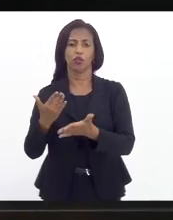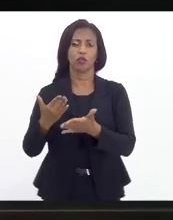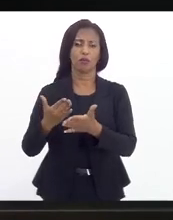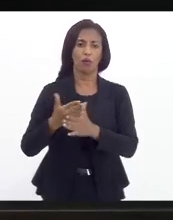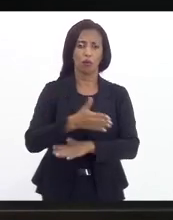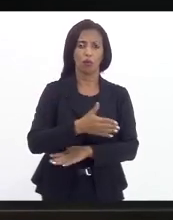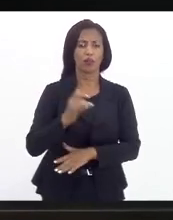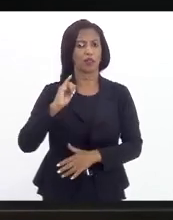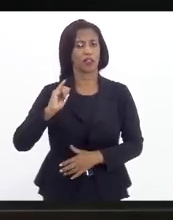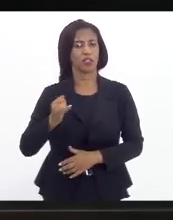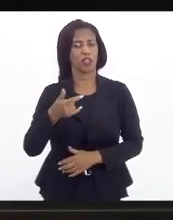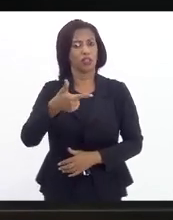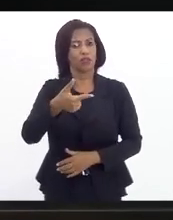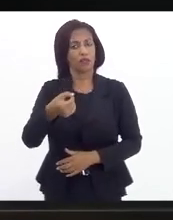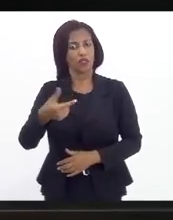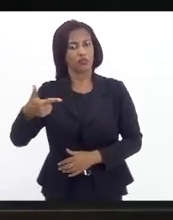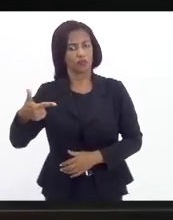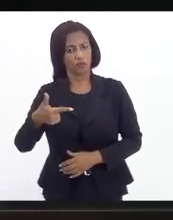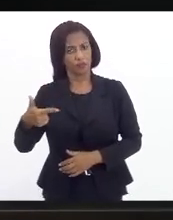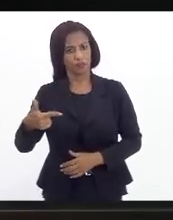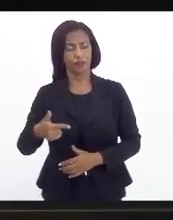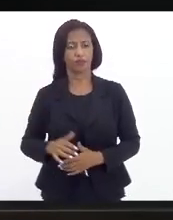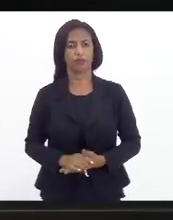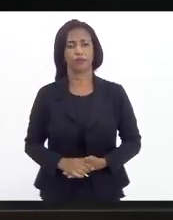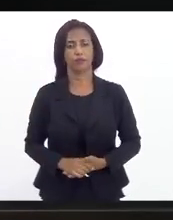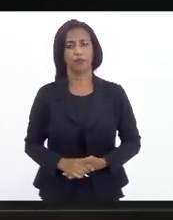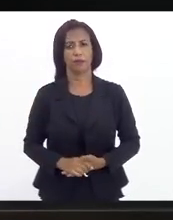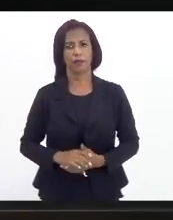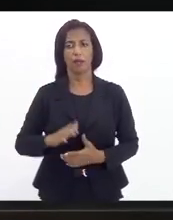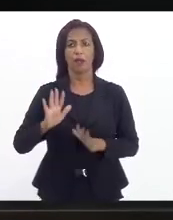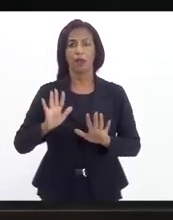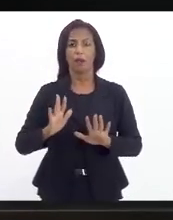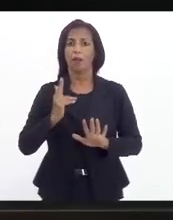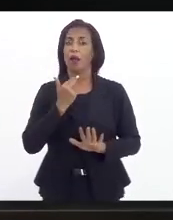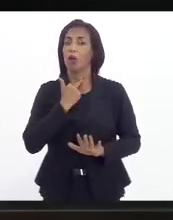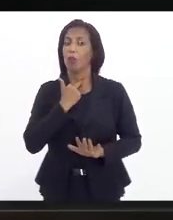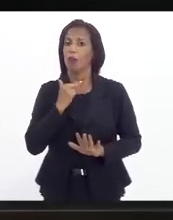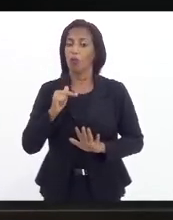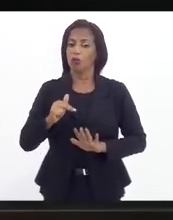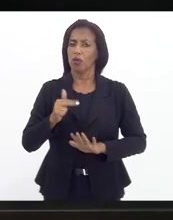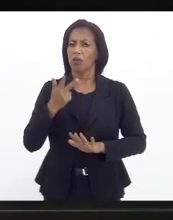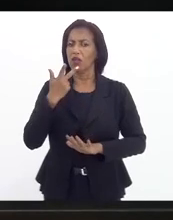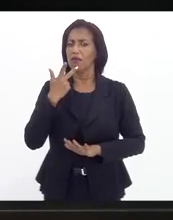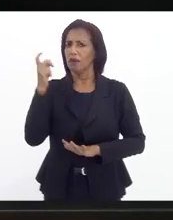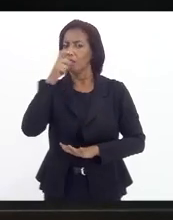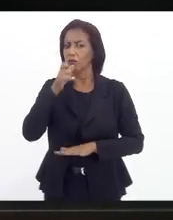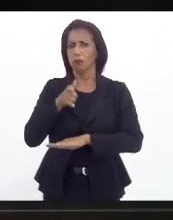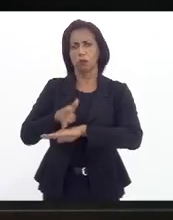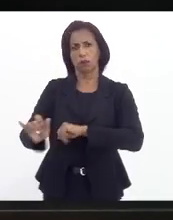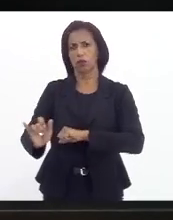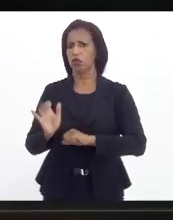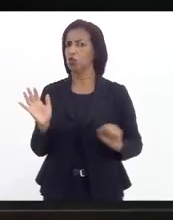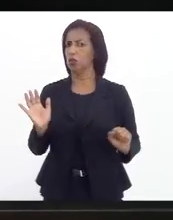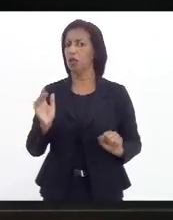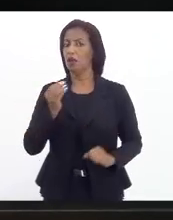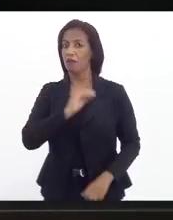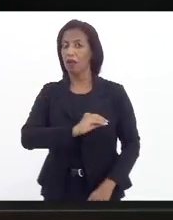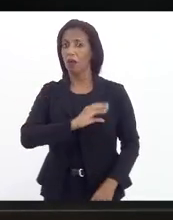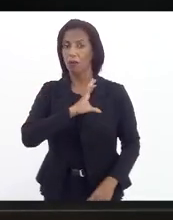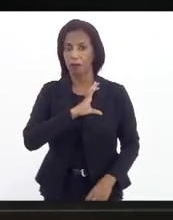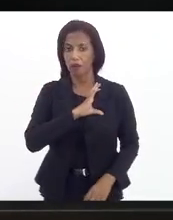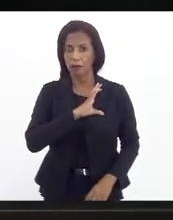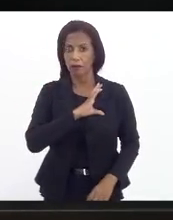janeiro de 2022. Mas a gente não pode aqui enganar. Em relação ao aumento,